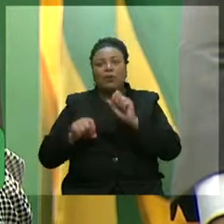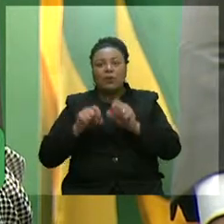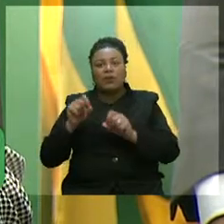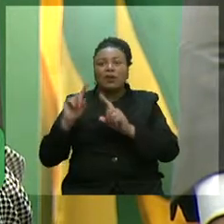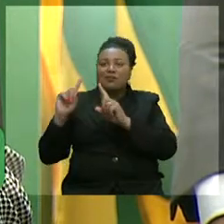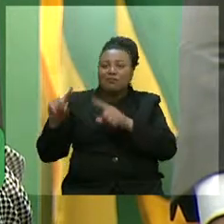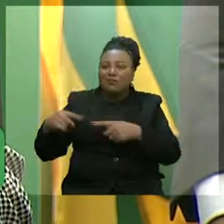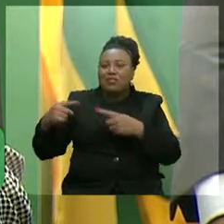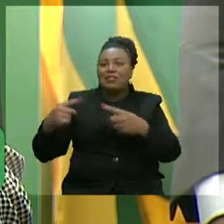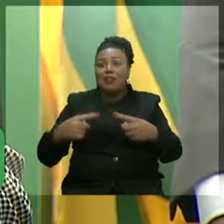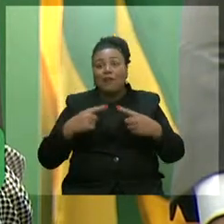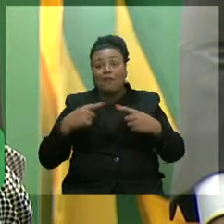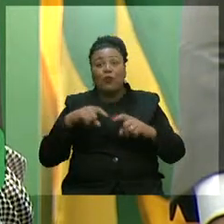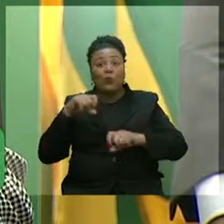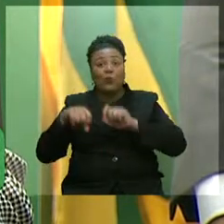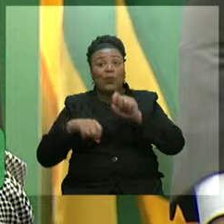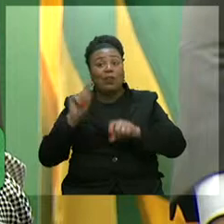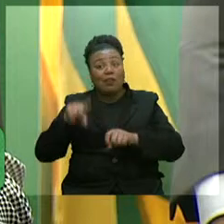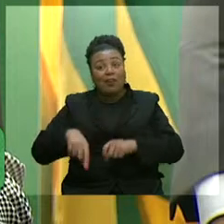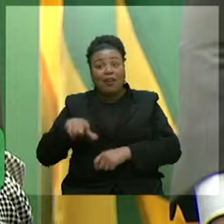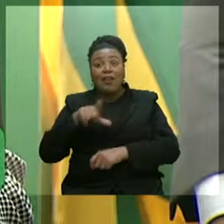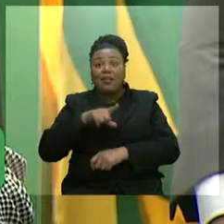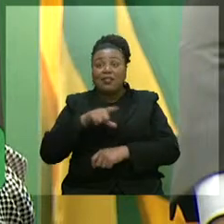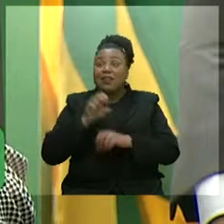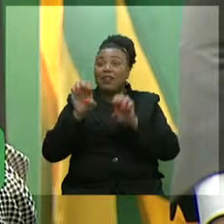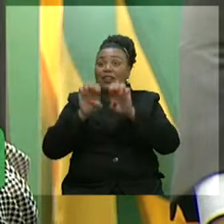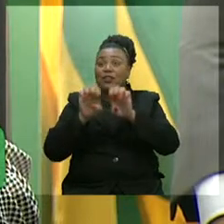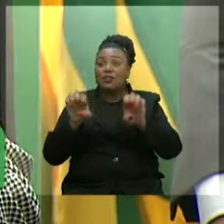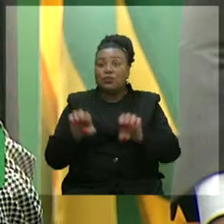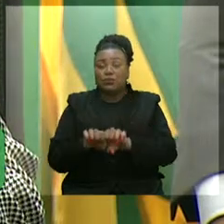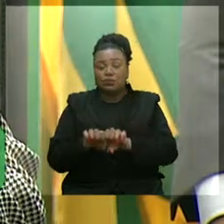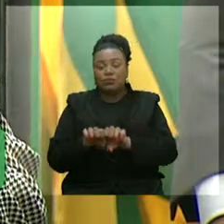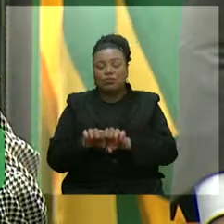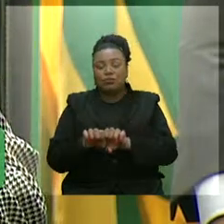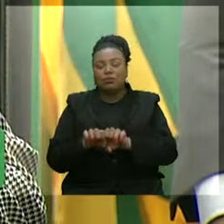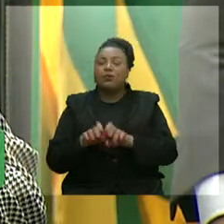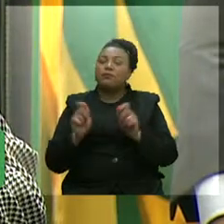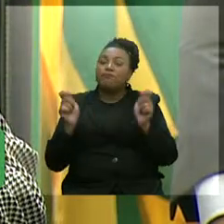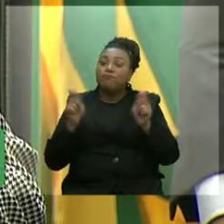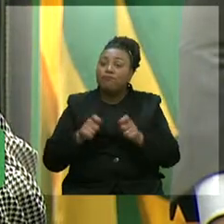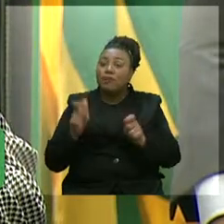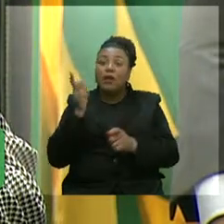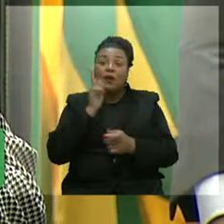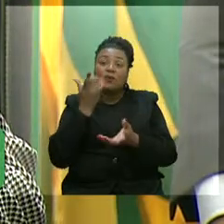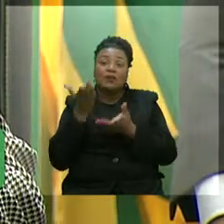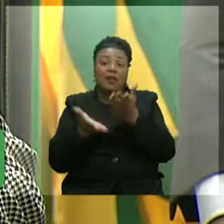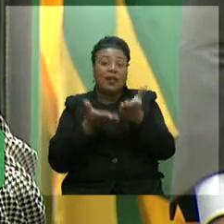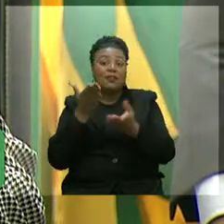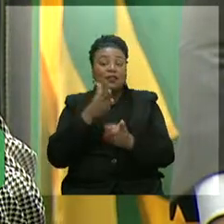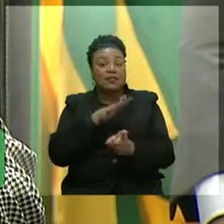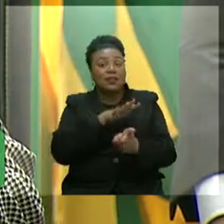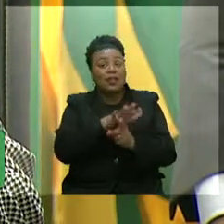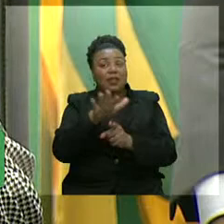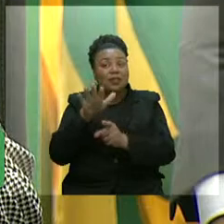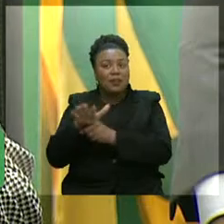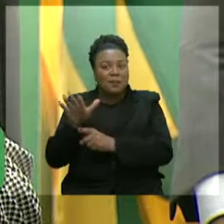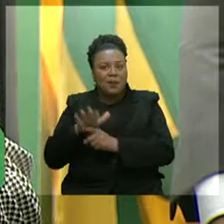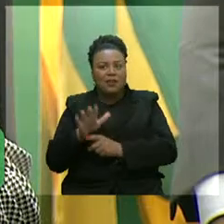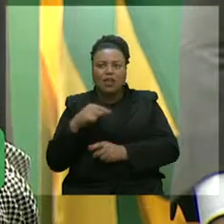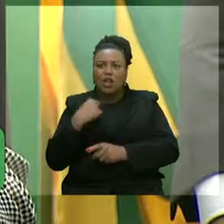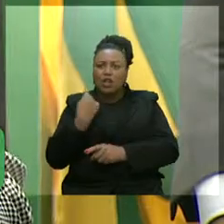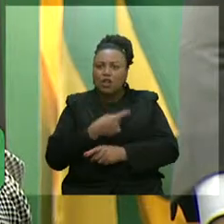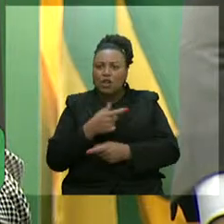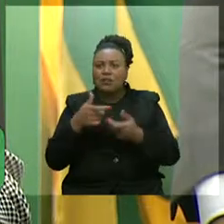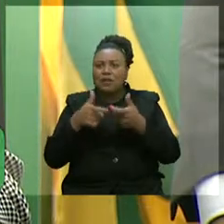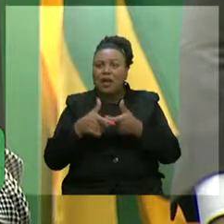grande desafio, que é termos estruturas suficientes para atender a demanda. Nós